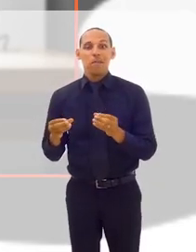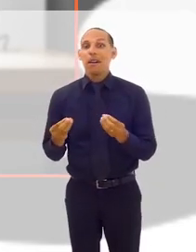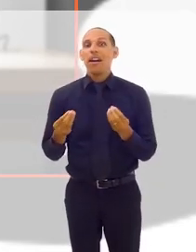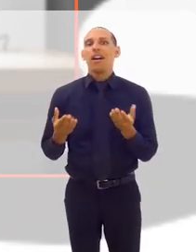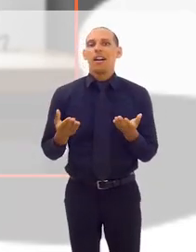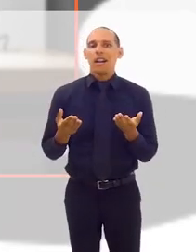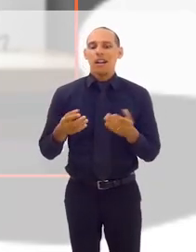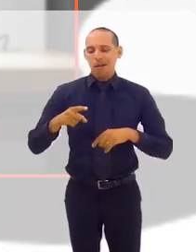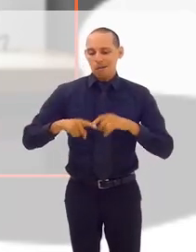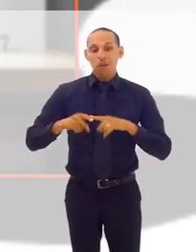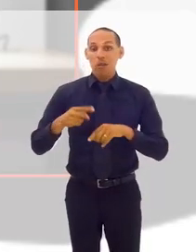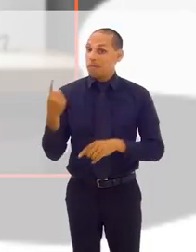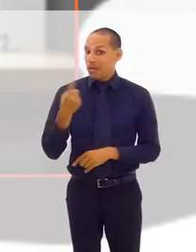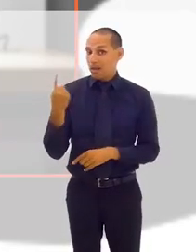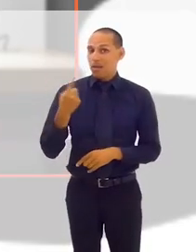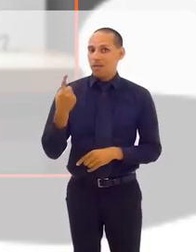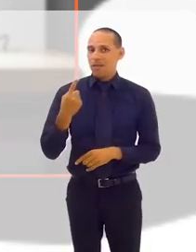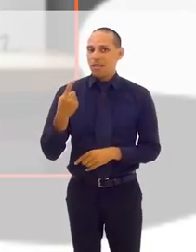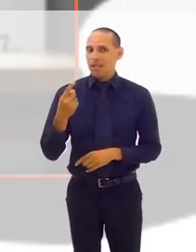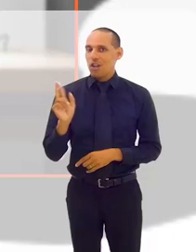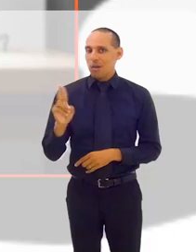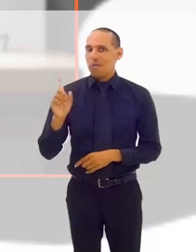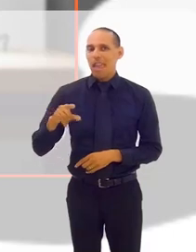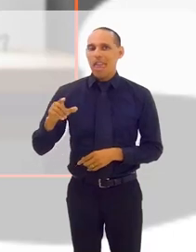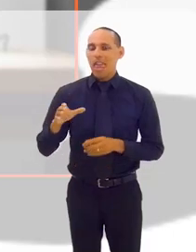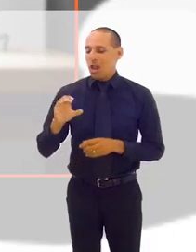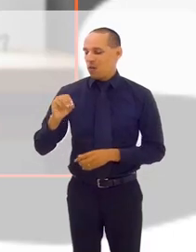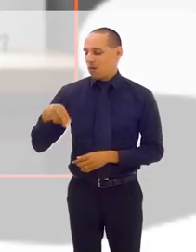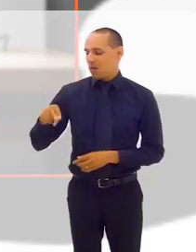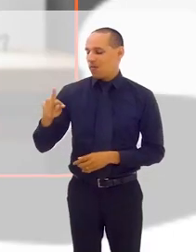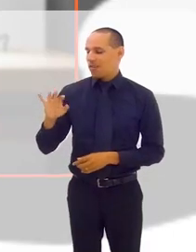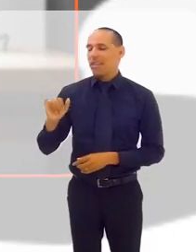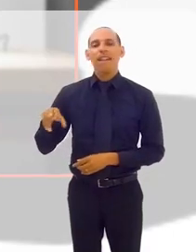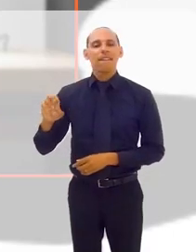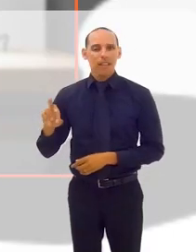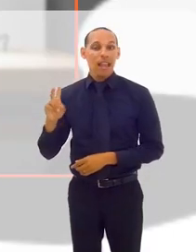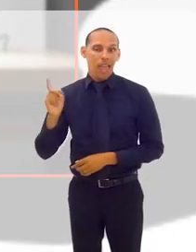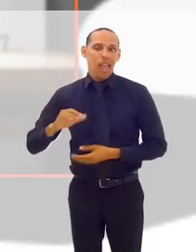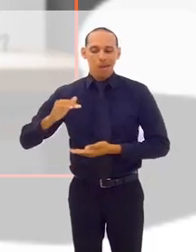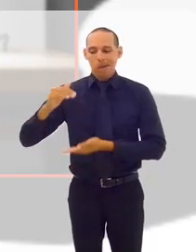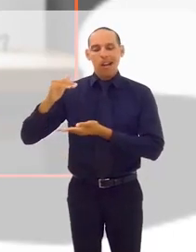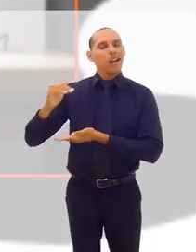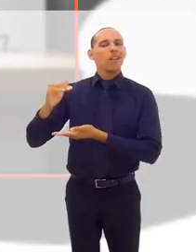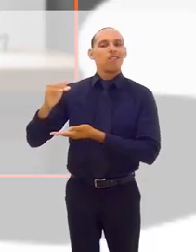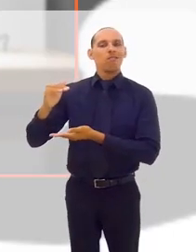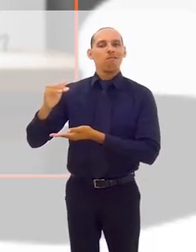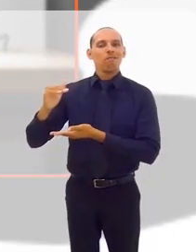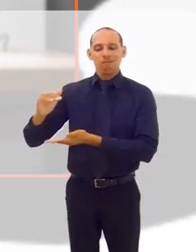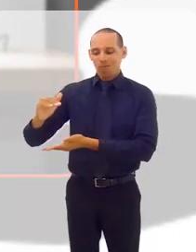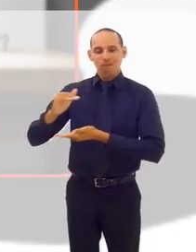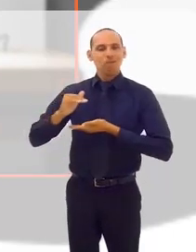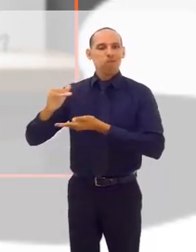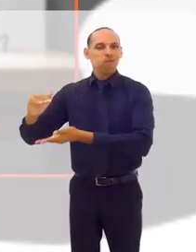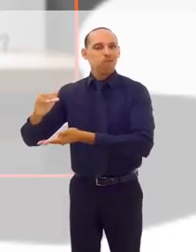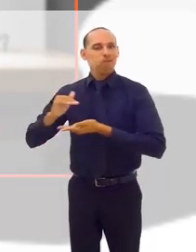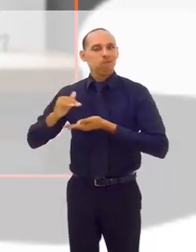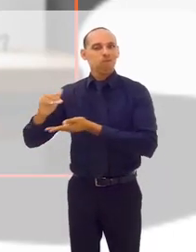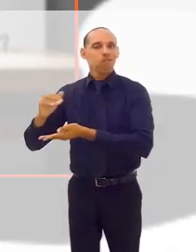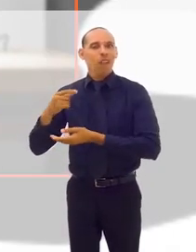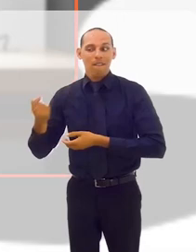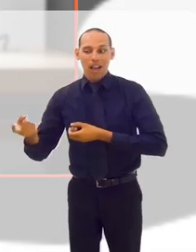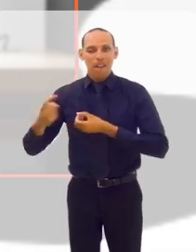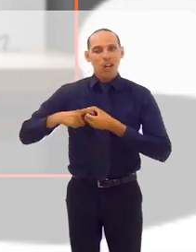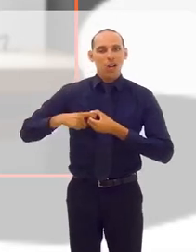venda, para que o produto inicial, o primeiro, que vamos chamar de container, né? Quer dizer, isso aqui é uma embalagem que vai ser o vai e